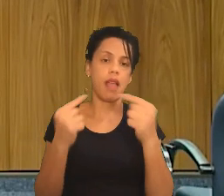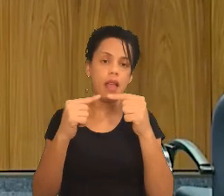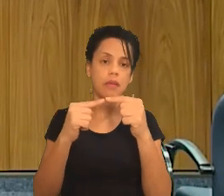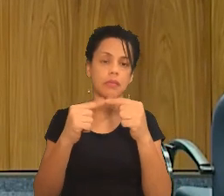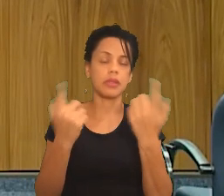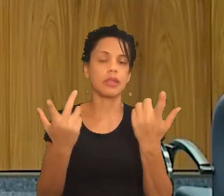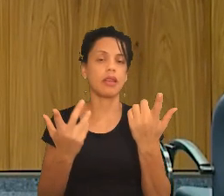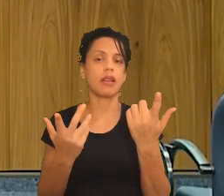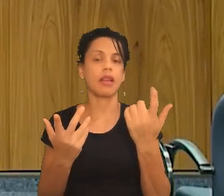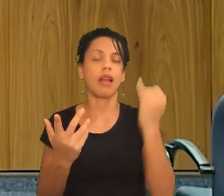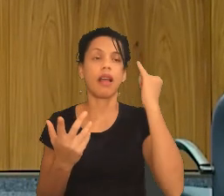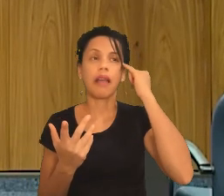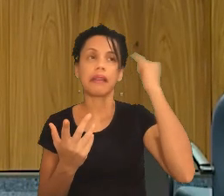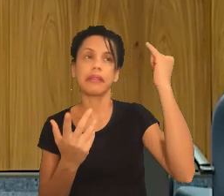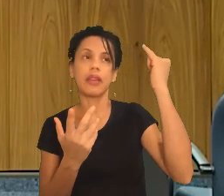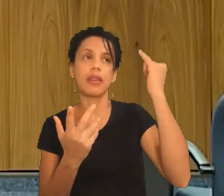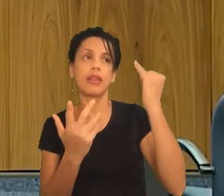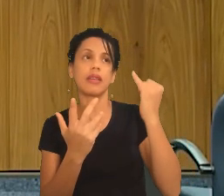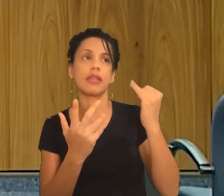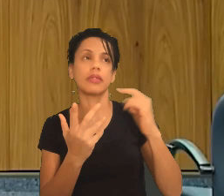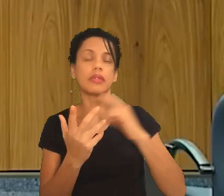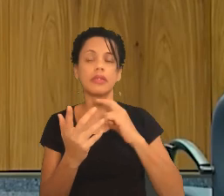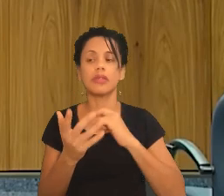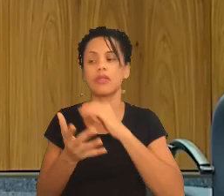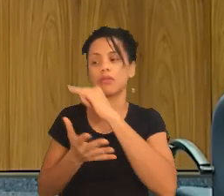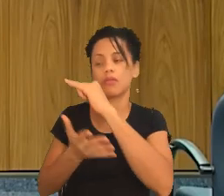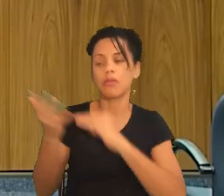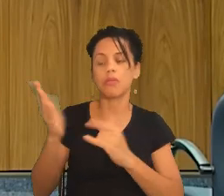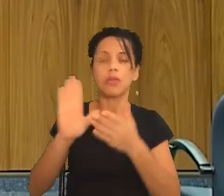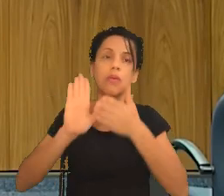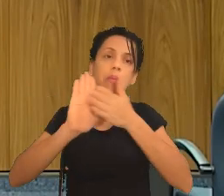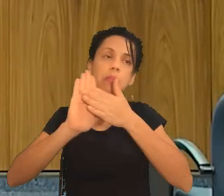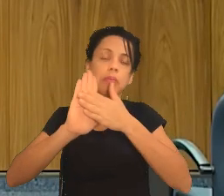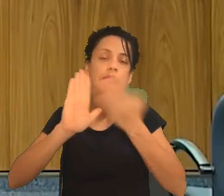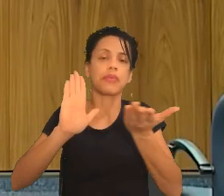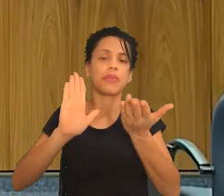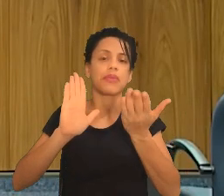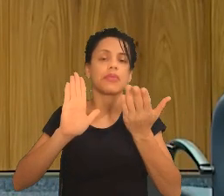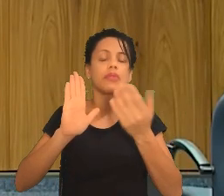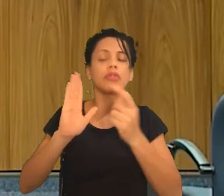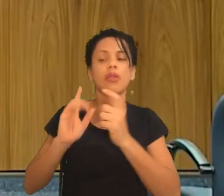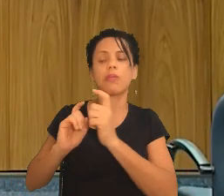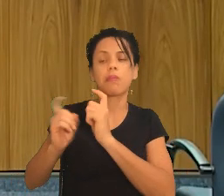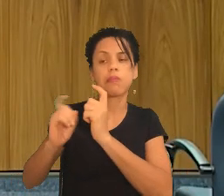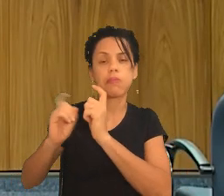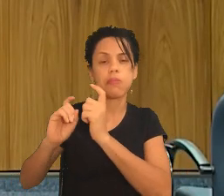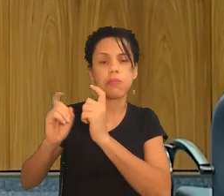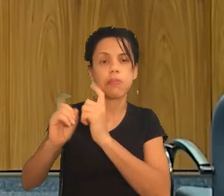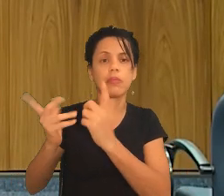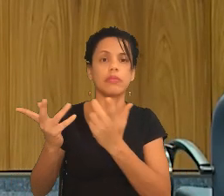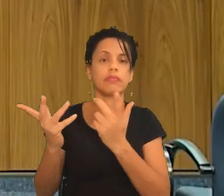essa ideia de que, então, no documento que eu tinha proposto, né, discutir que a gente